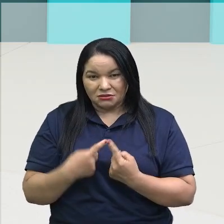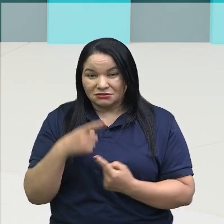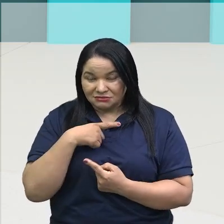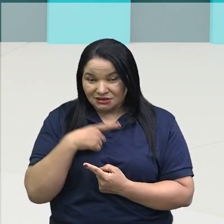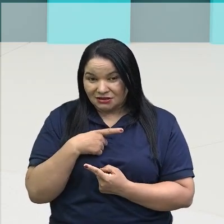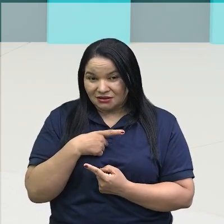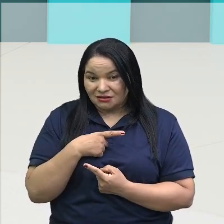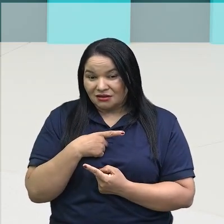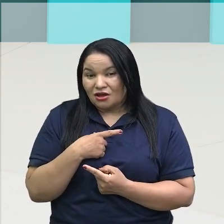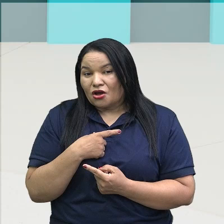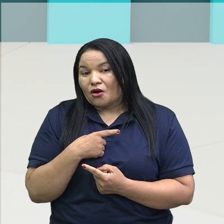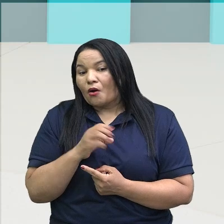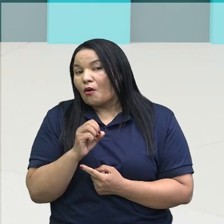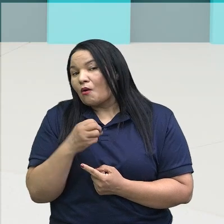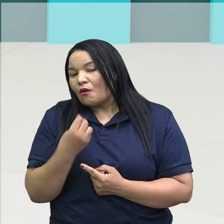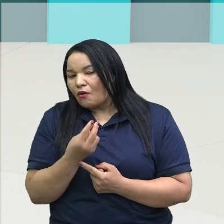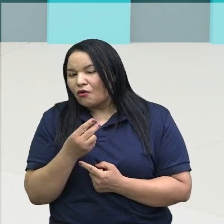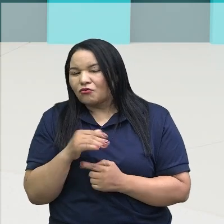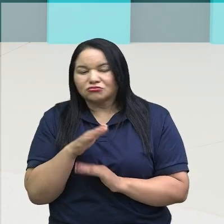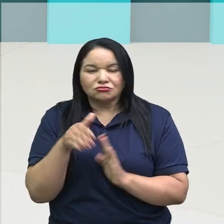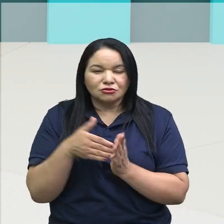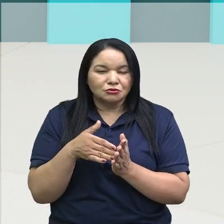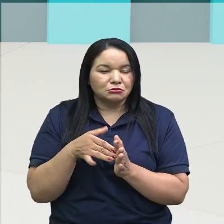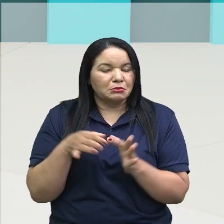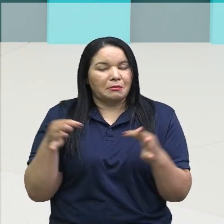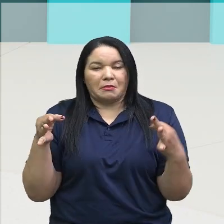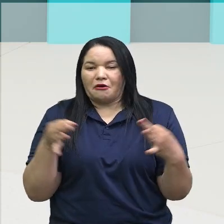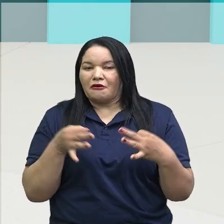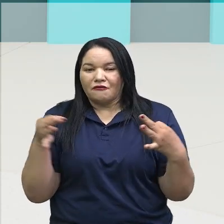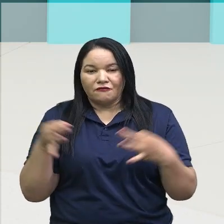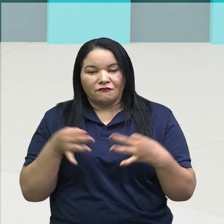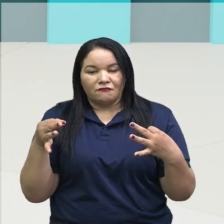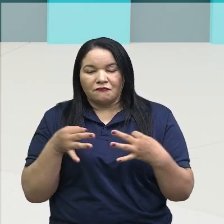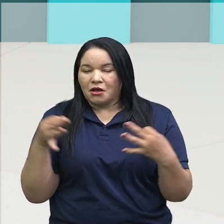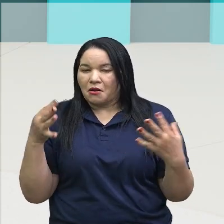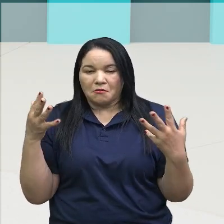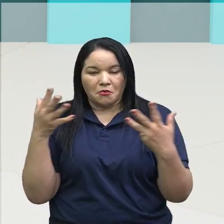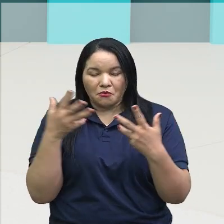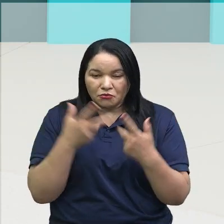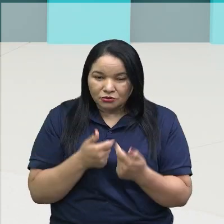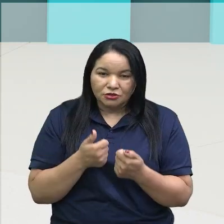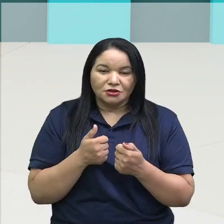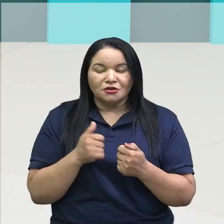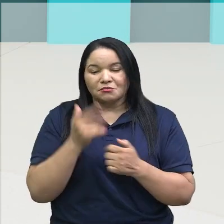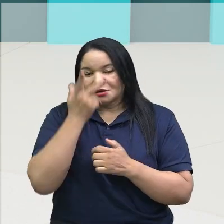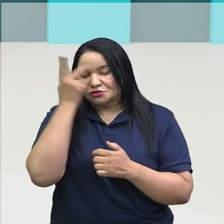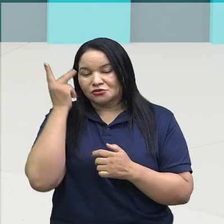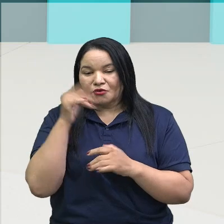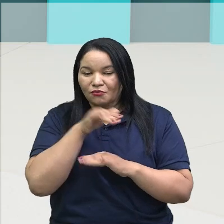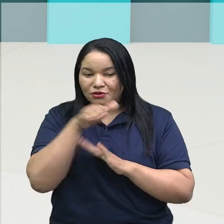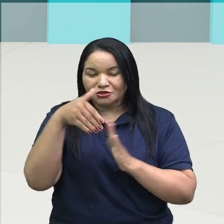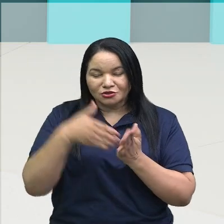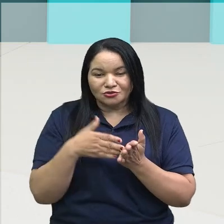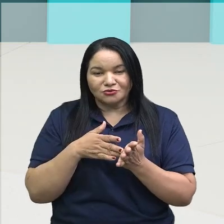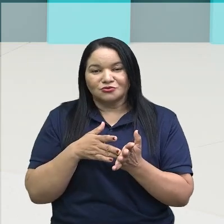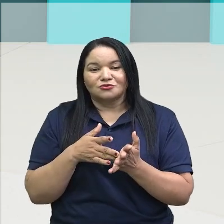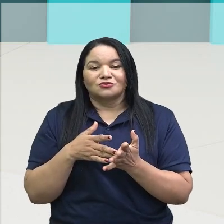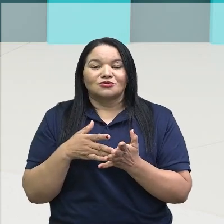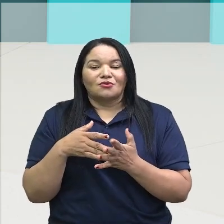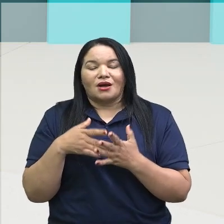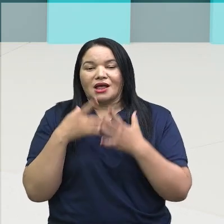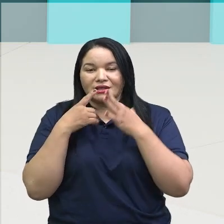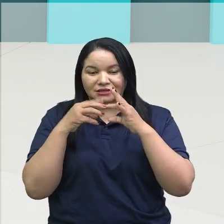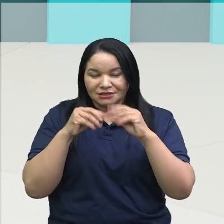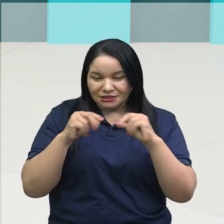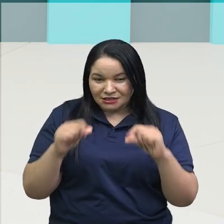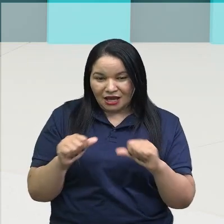atualidade? Ou será que tudo é maravilhoso, que todo o ser humano está sendo sal e luz para o